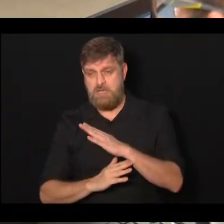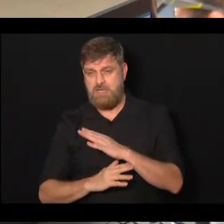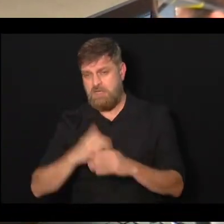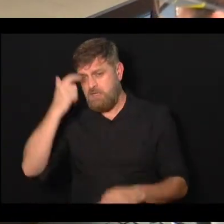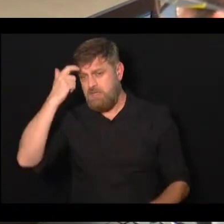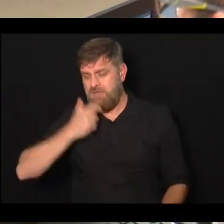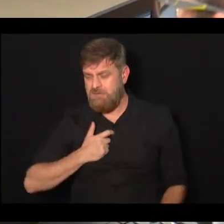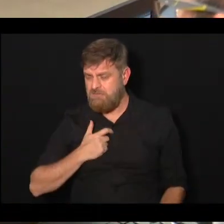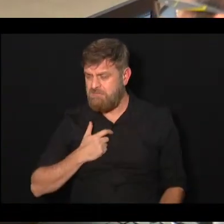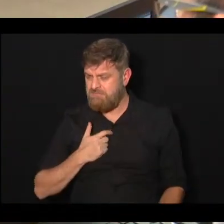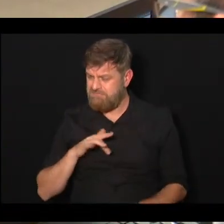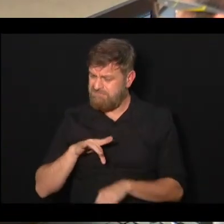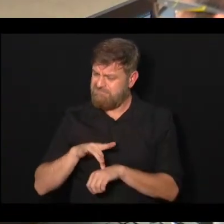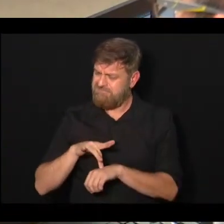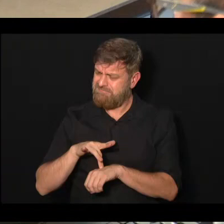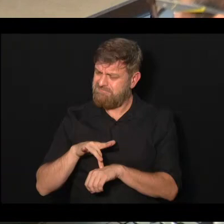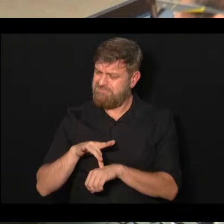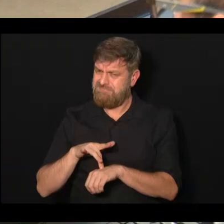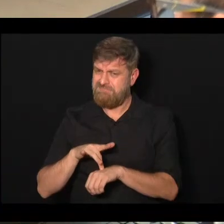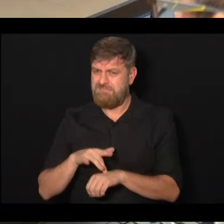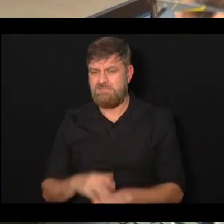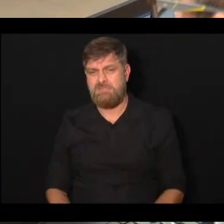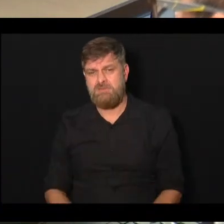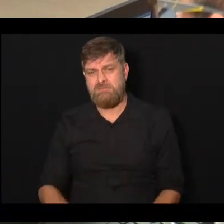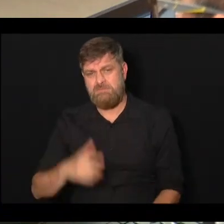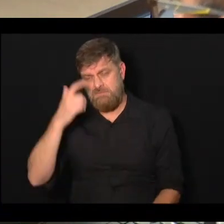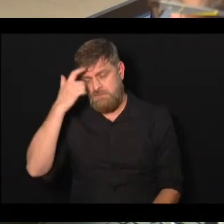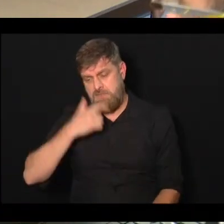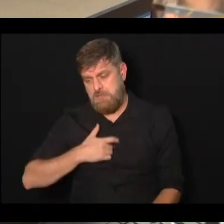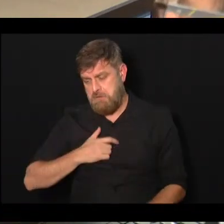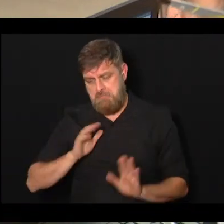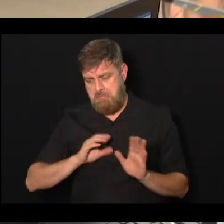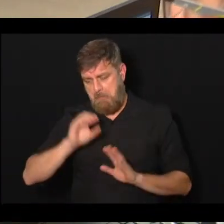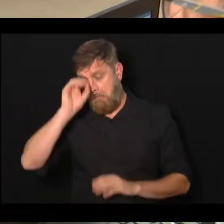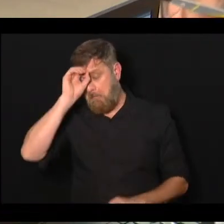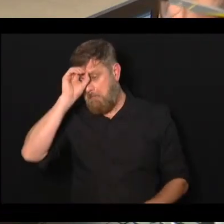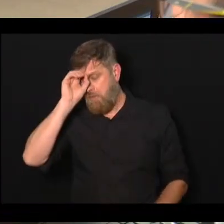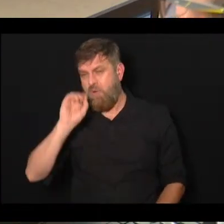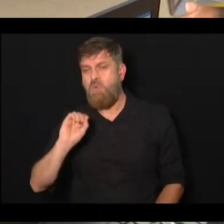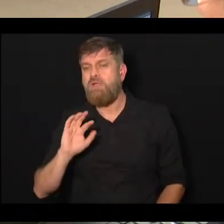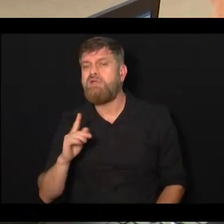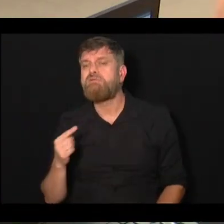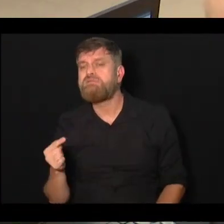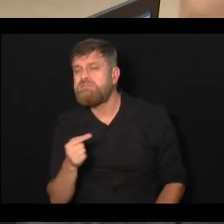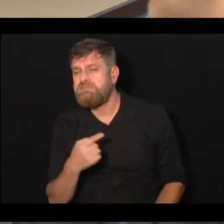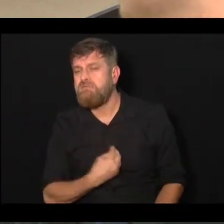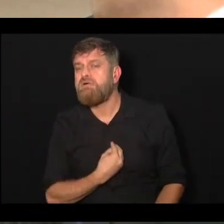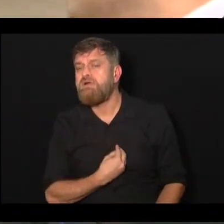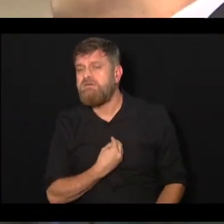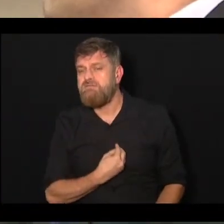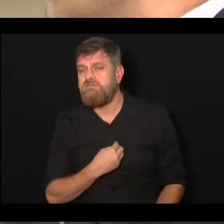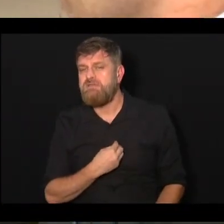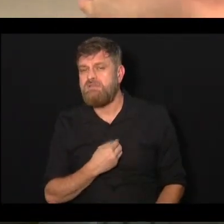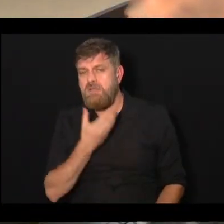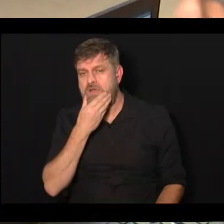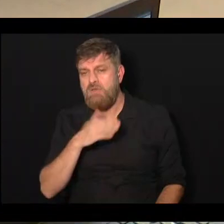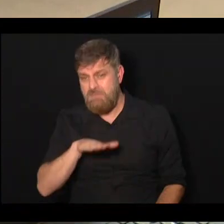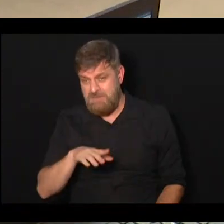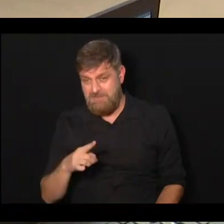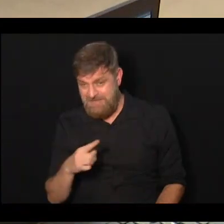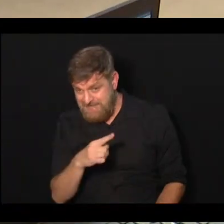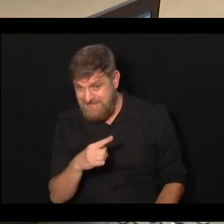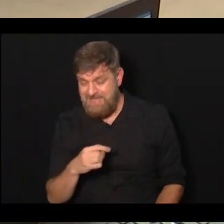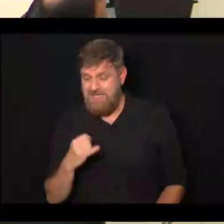indignação, na minha questão de leigo, o que ocorre com esse menino. Esse menino, ano